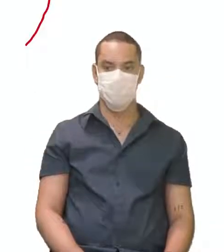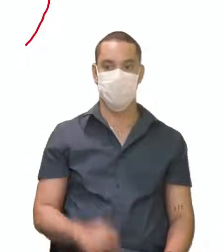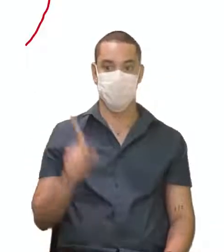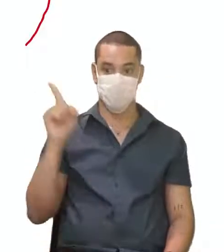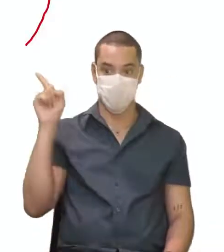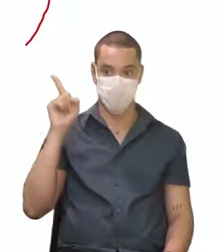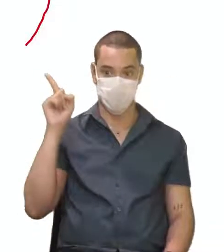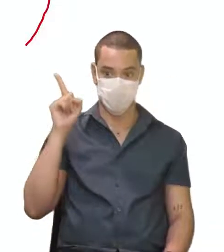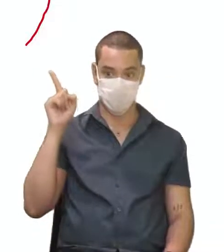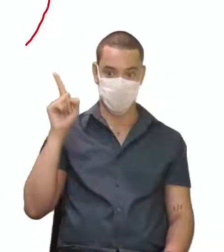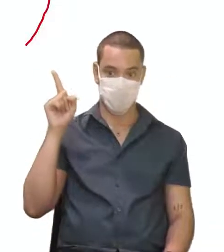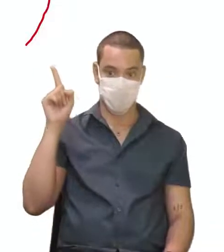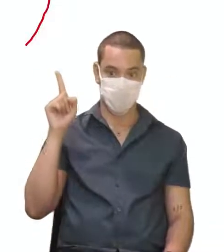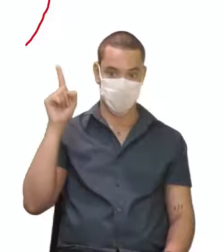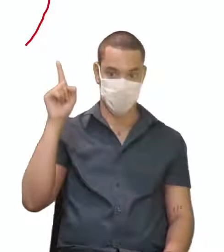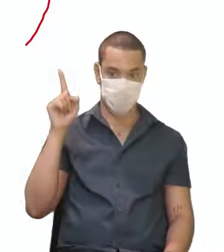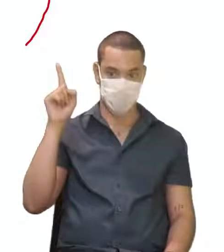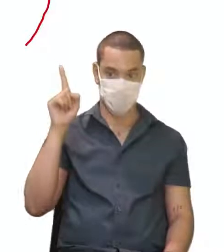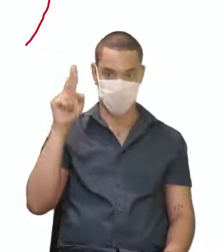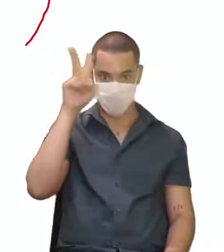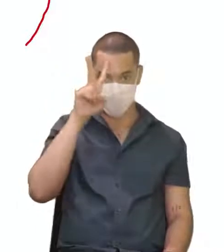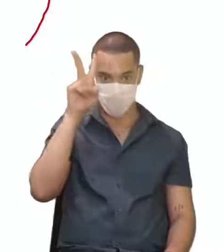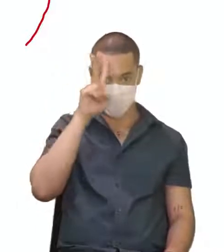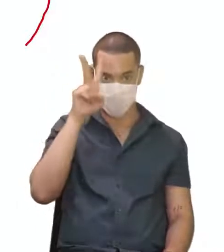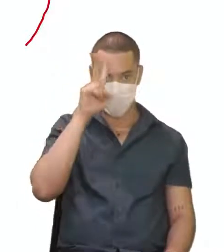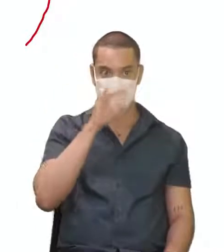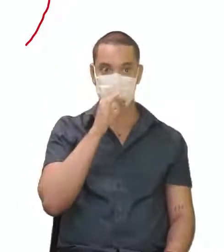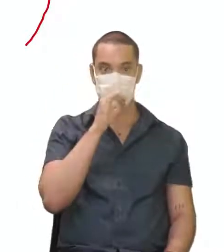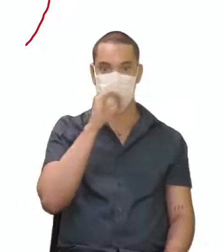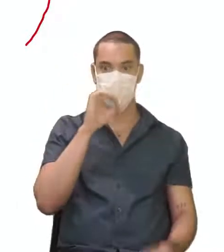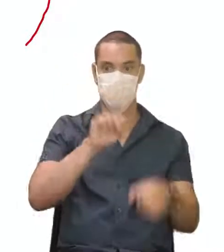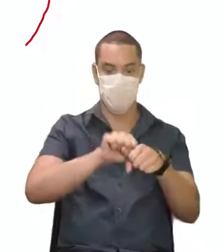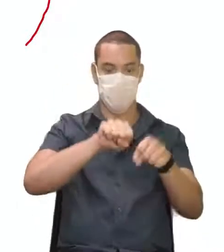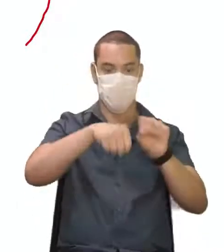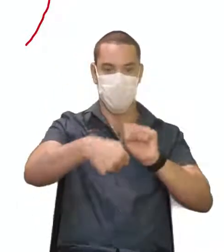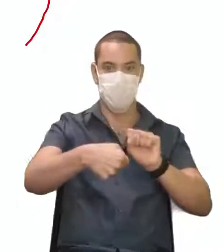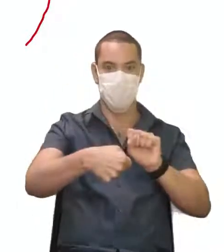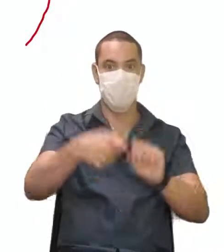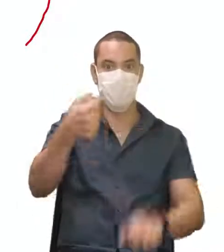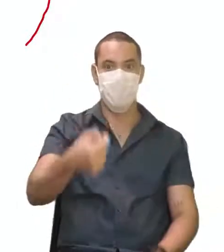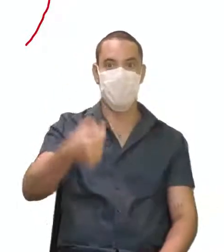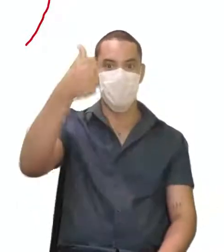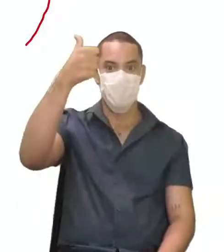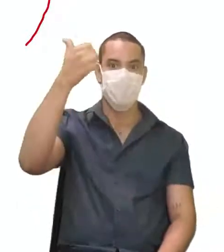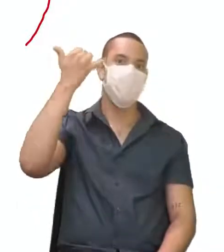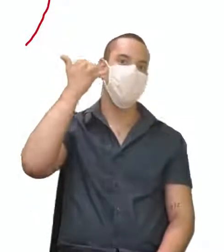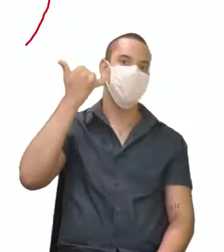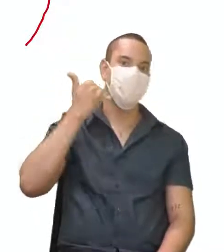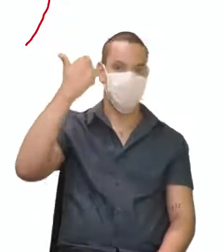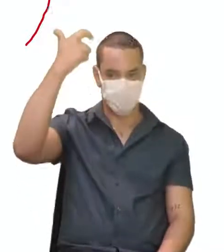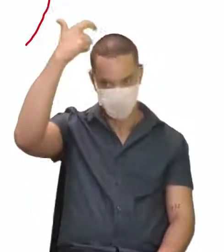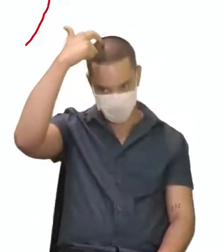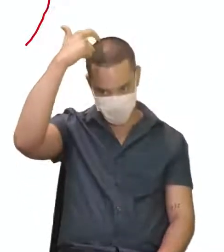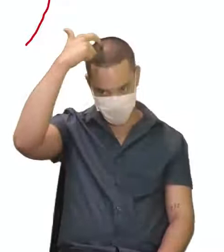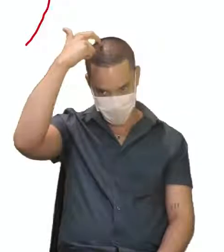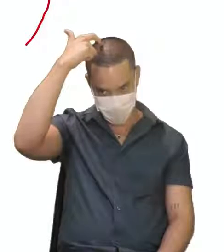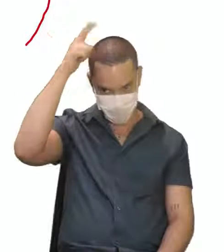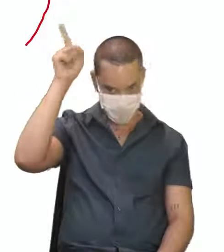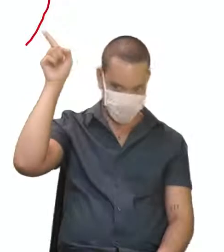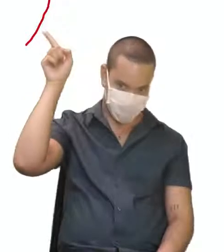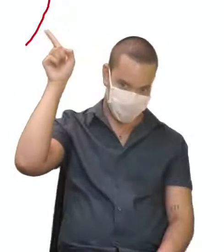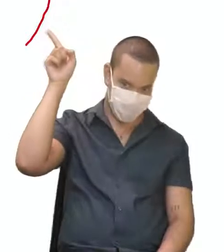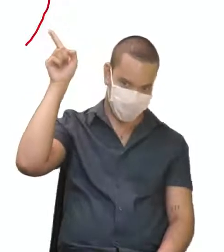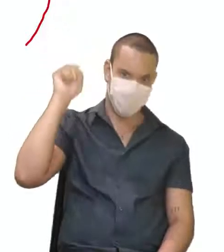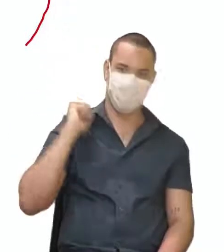é assim. Lembra lá do balãozinho. Mas... Eita, foi quase em cima do Vitor. Mas